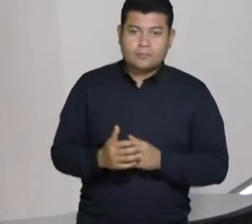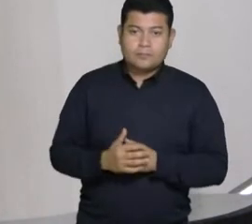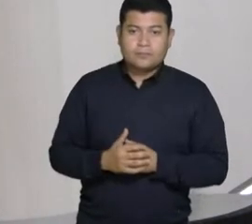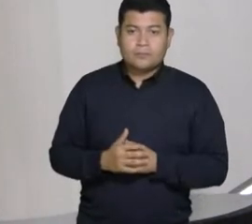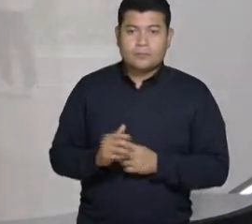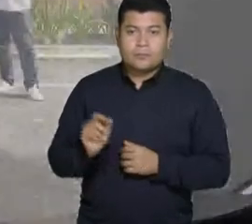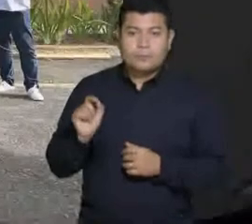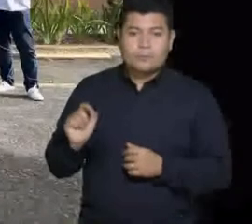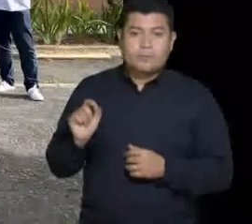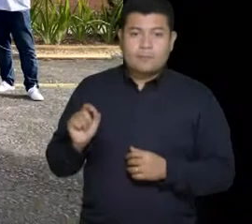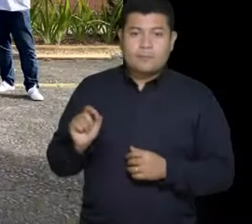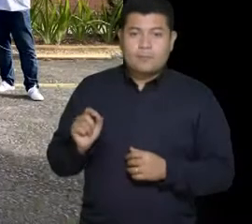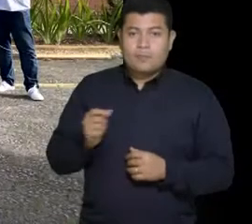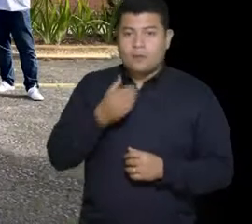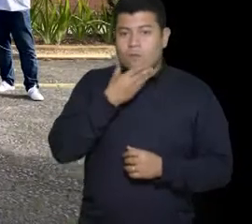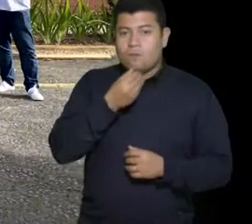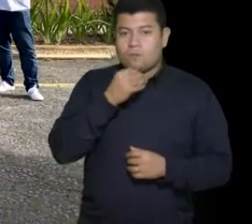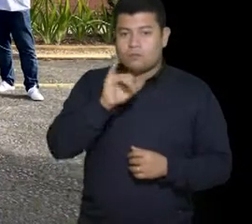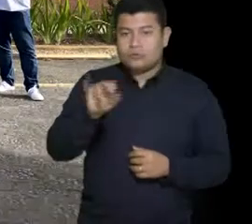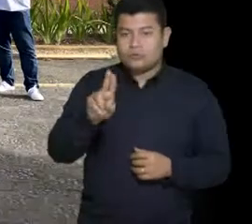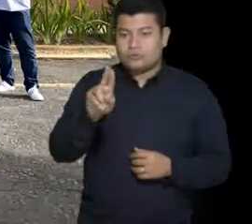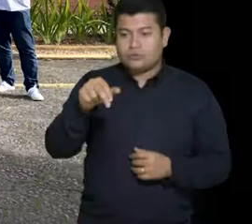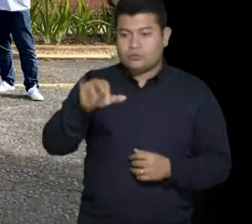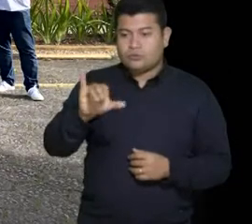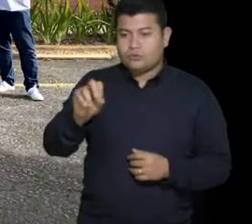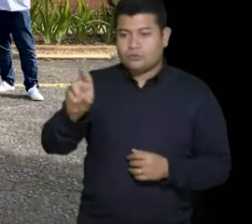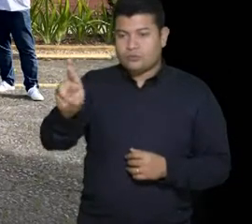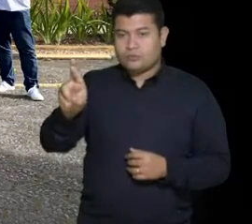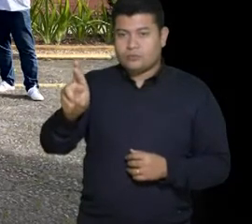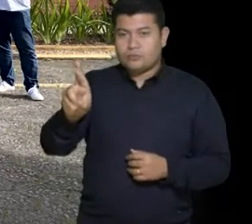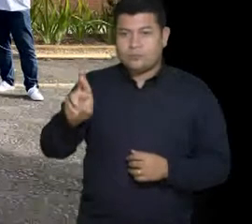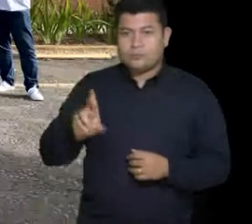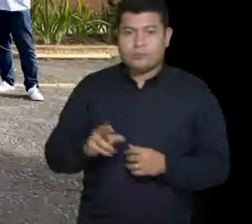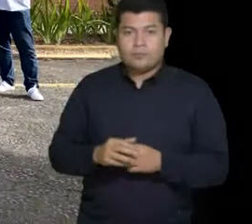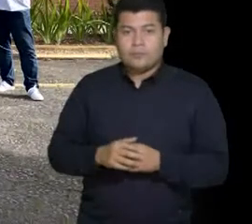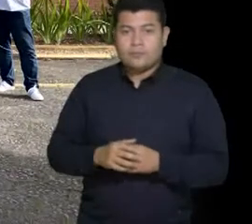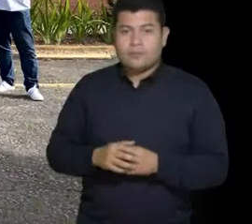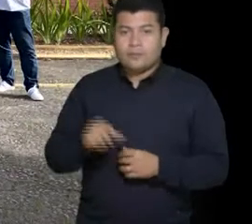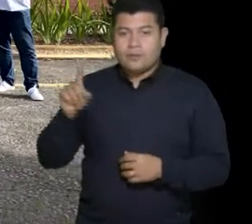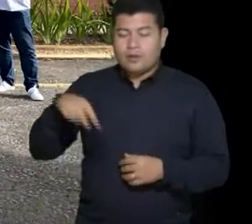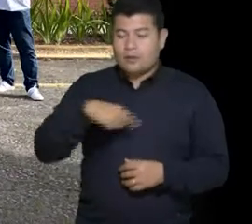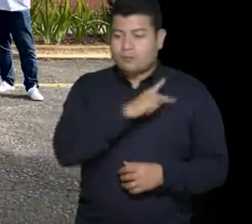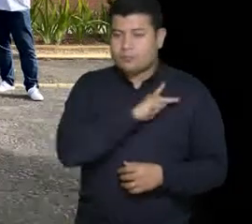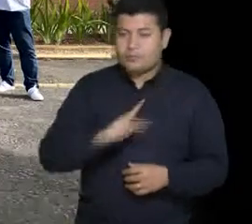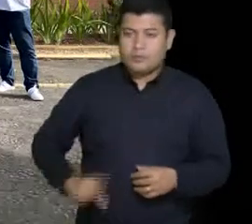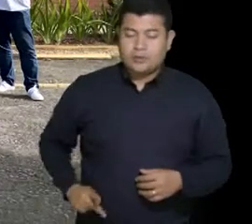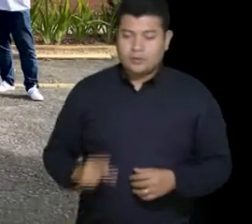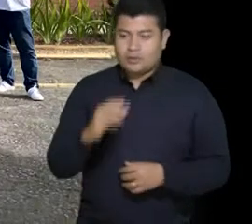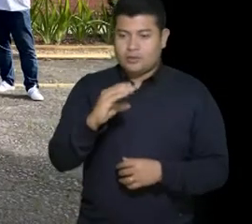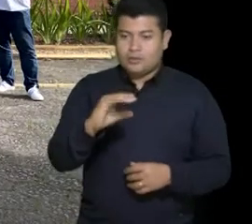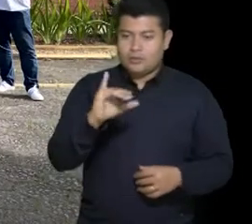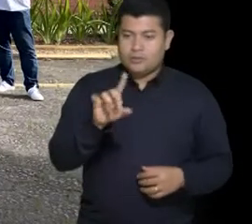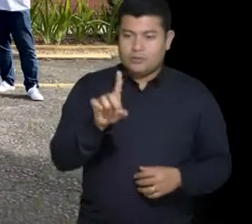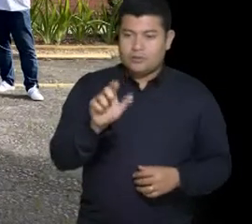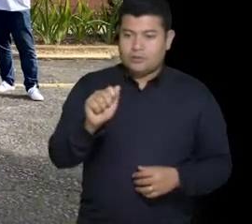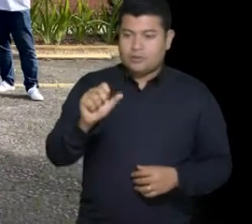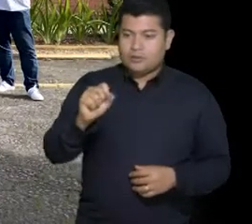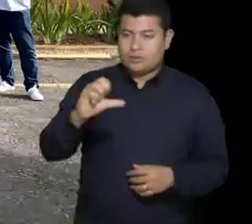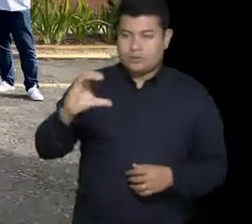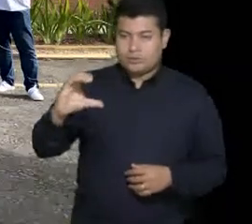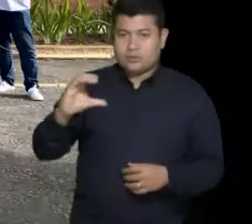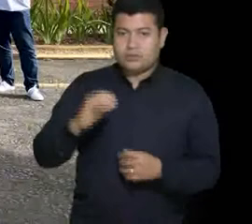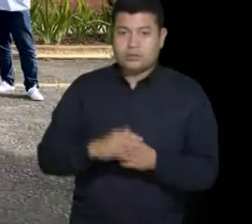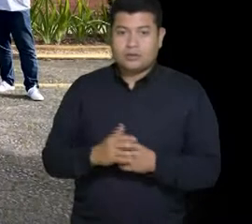o Júnior parabenizar o Júnior o presidente da cidasc por ter